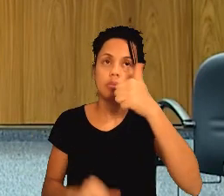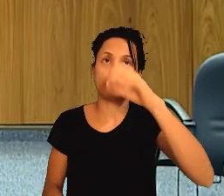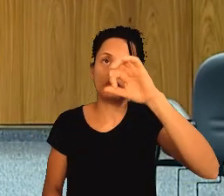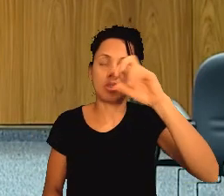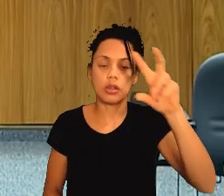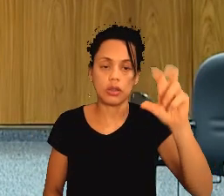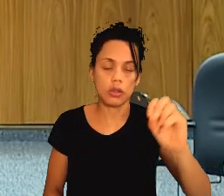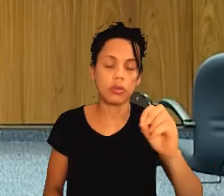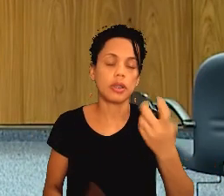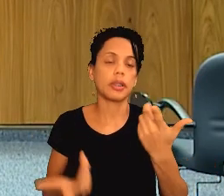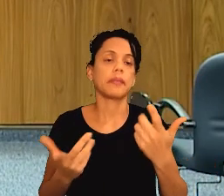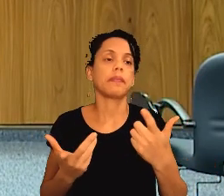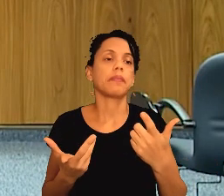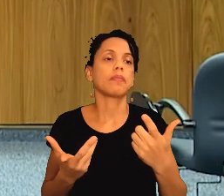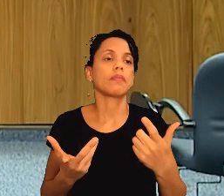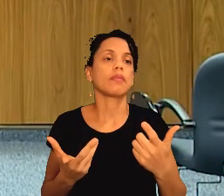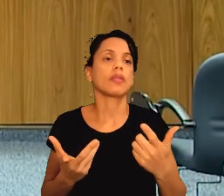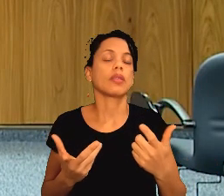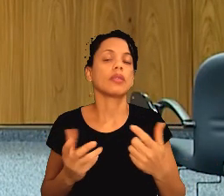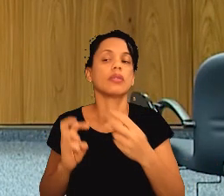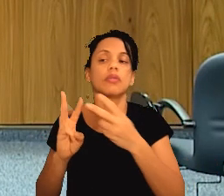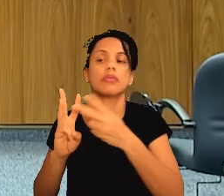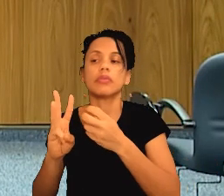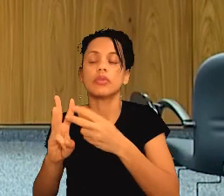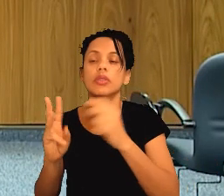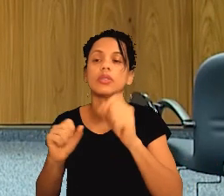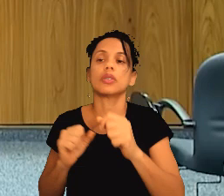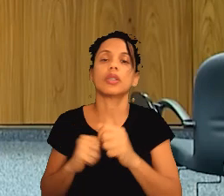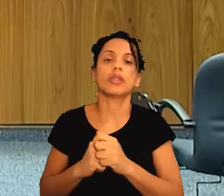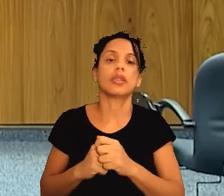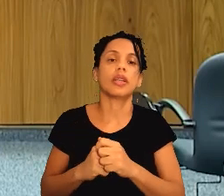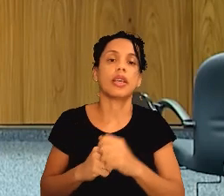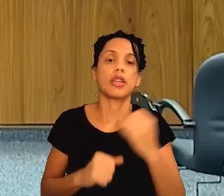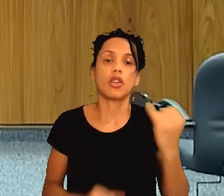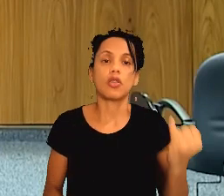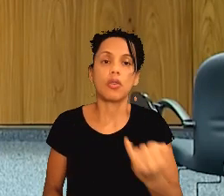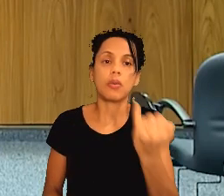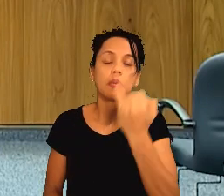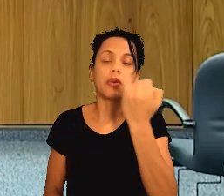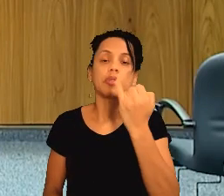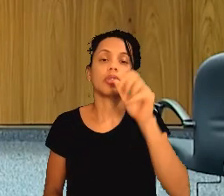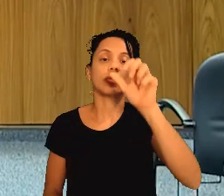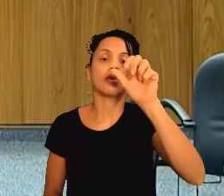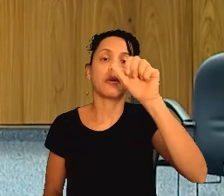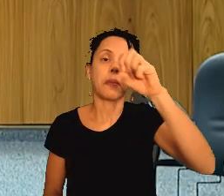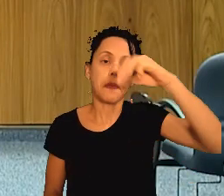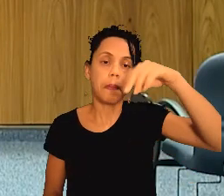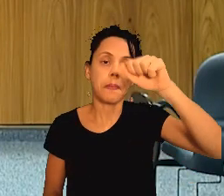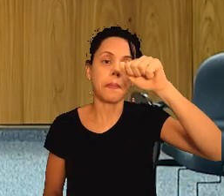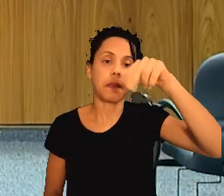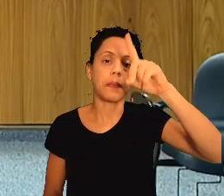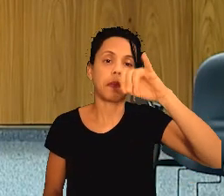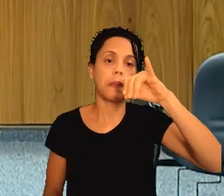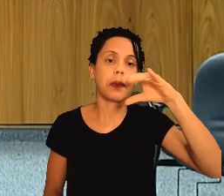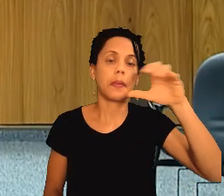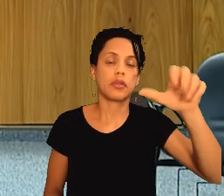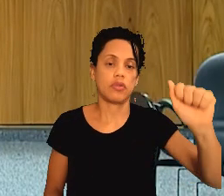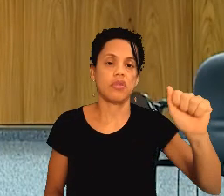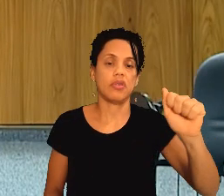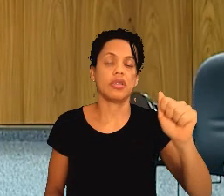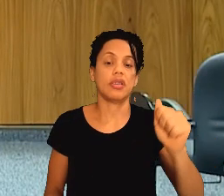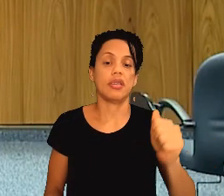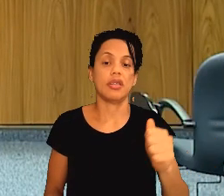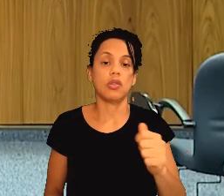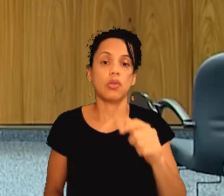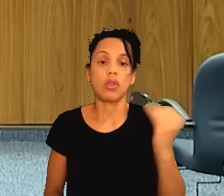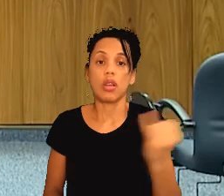1850, a questão indígena era uma questão de mão de obra, era isso que importava. E, portanto, era a escravidão